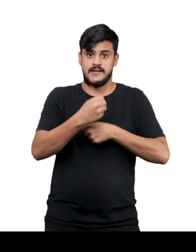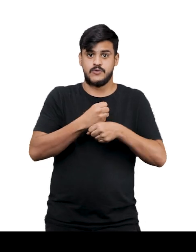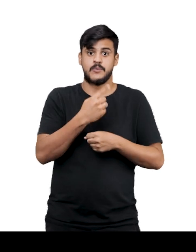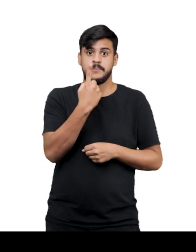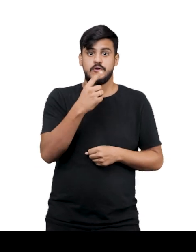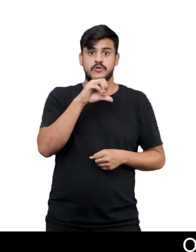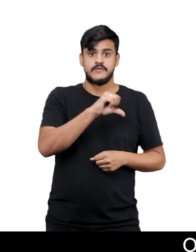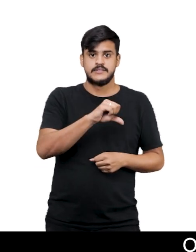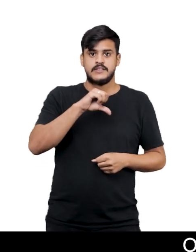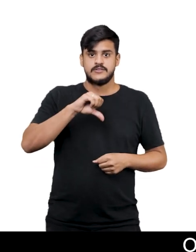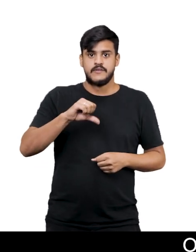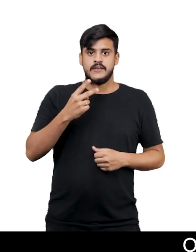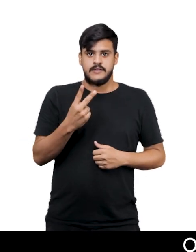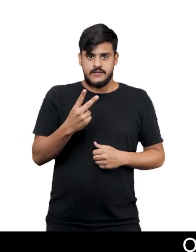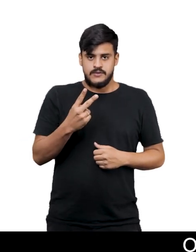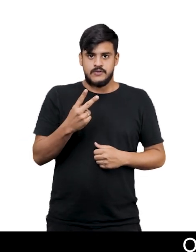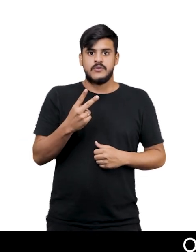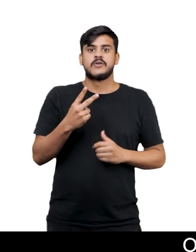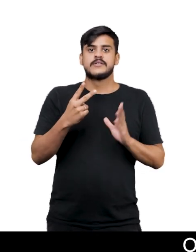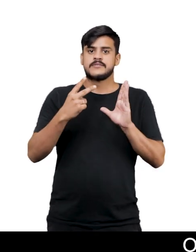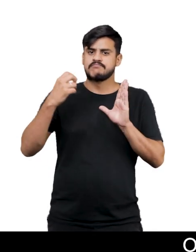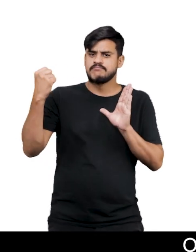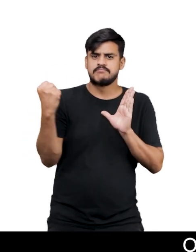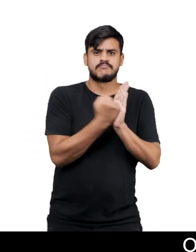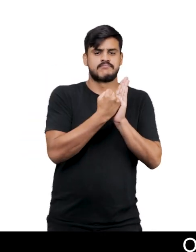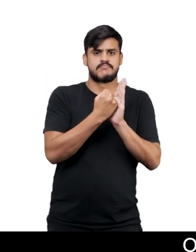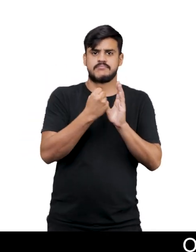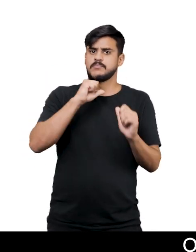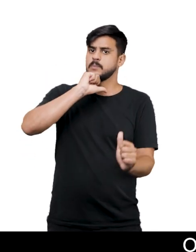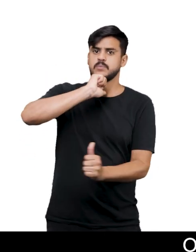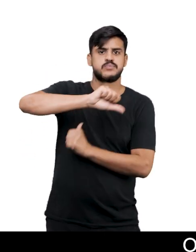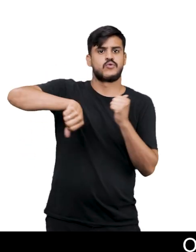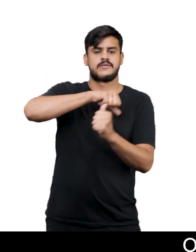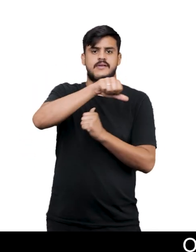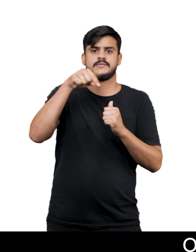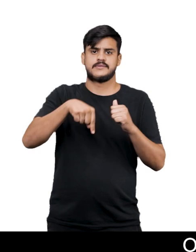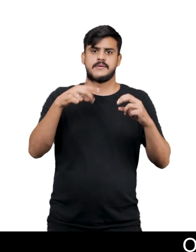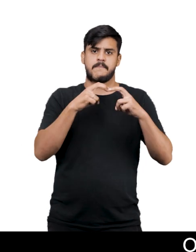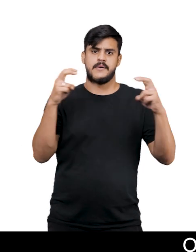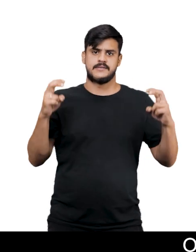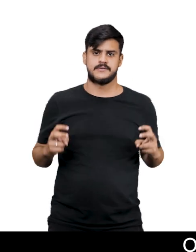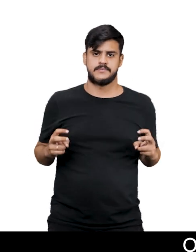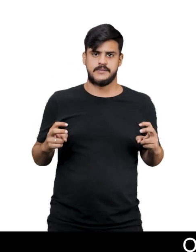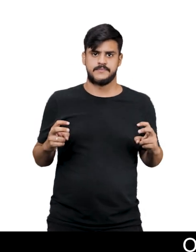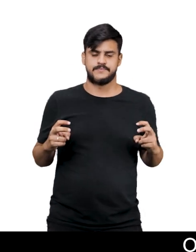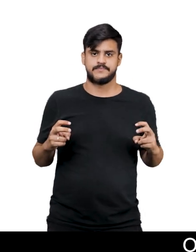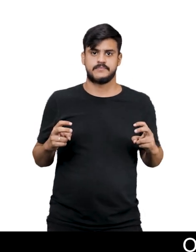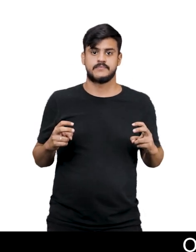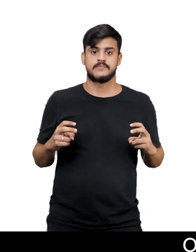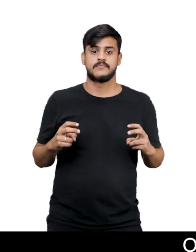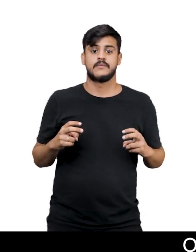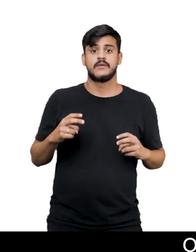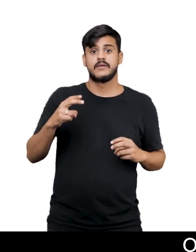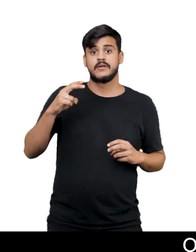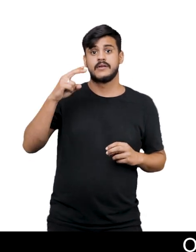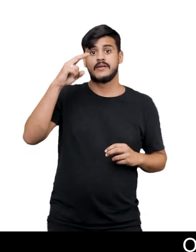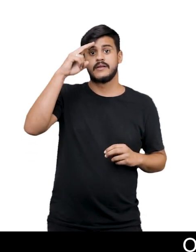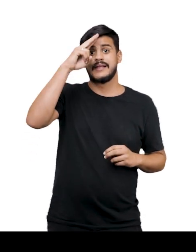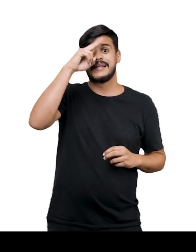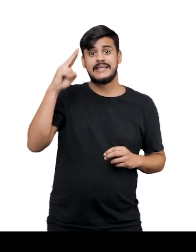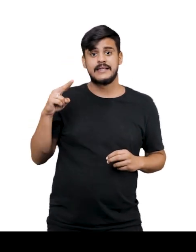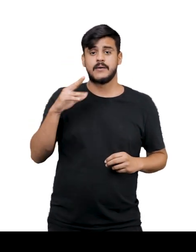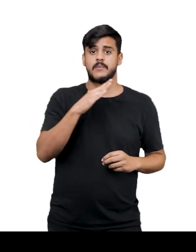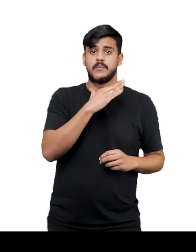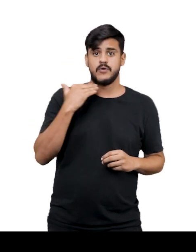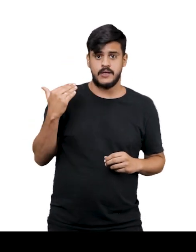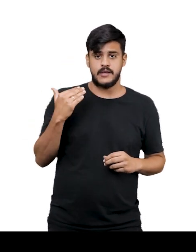Paulo. O ano de 1992 marcou uma mudança significativa para o MASP.